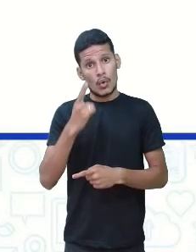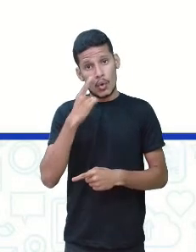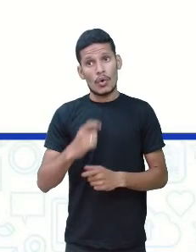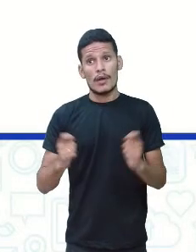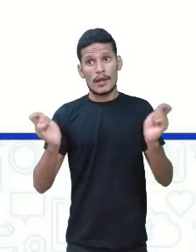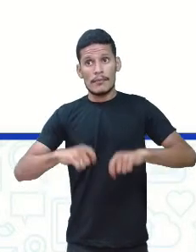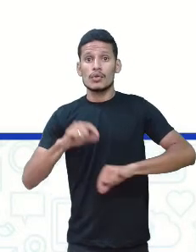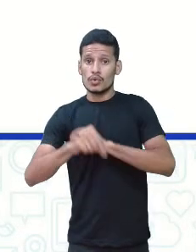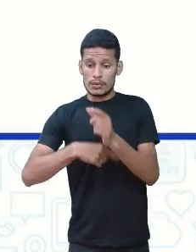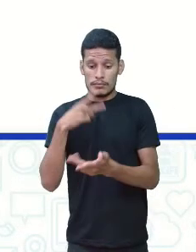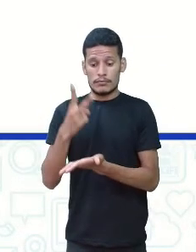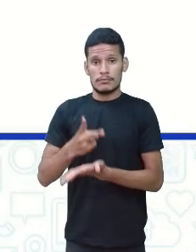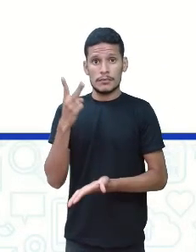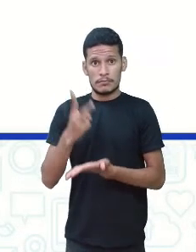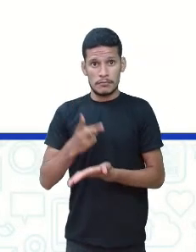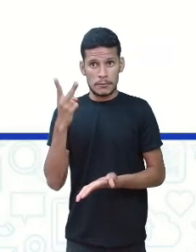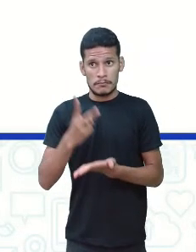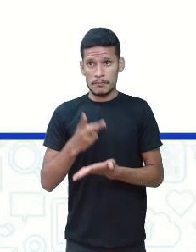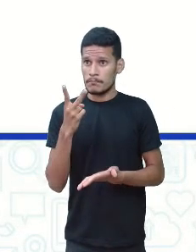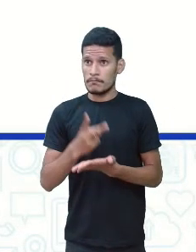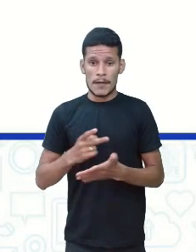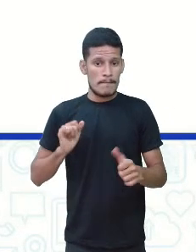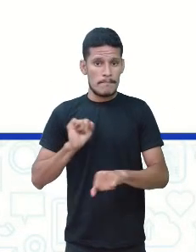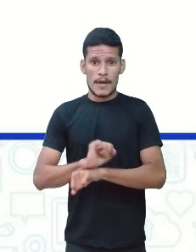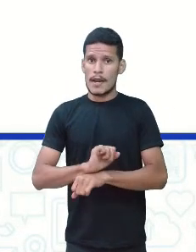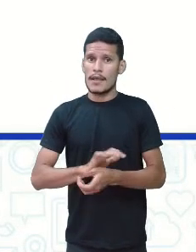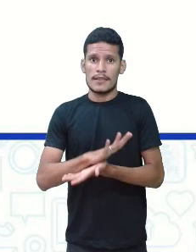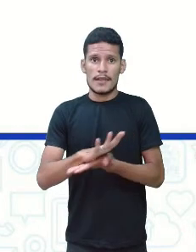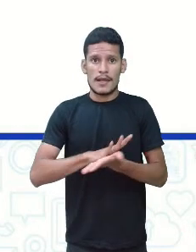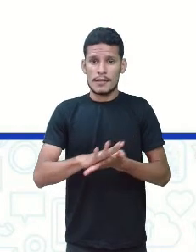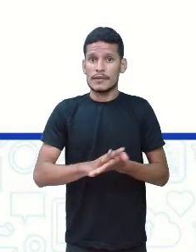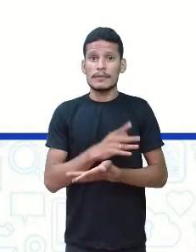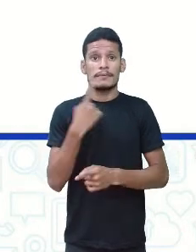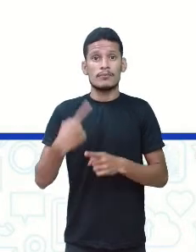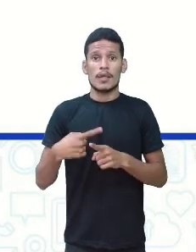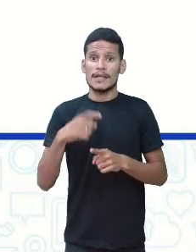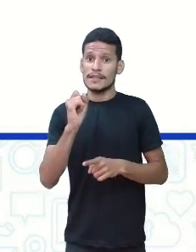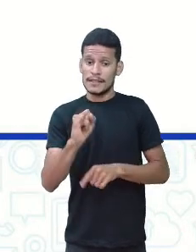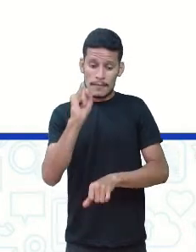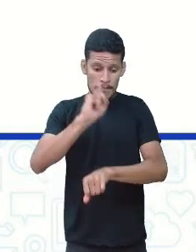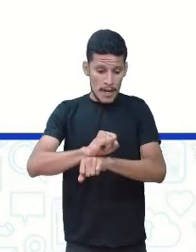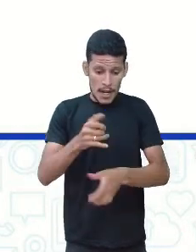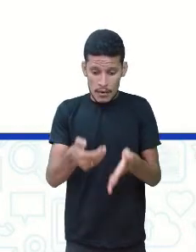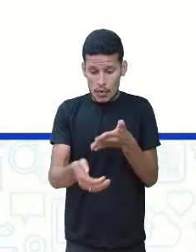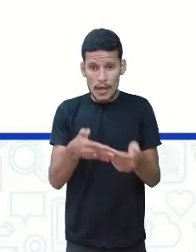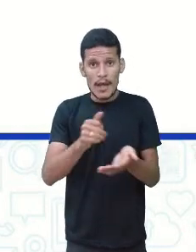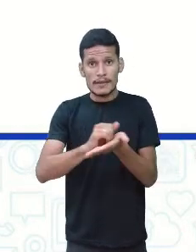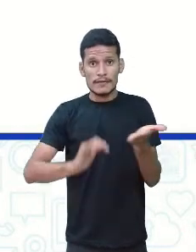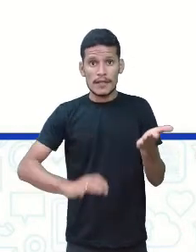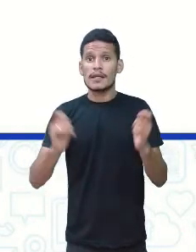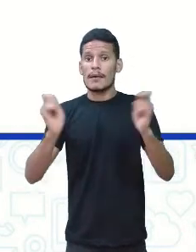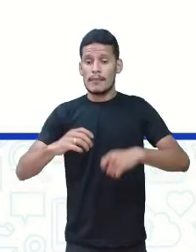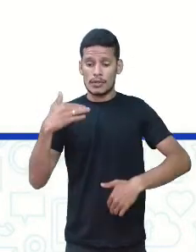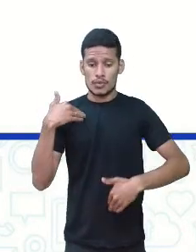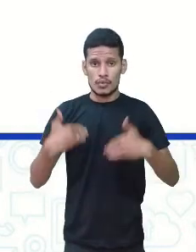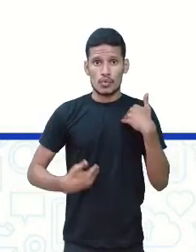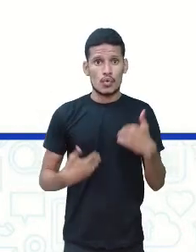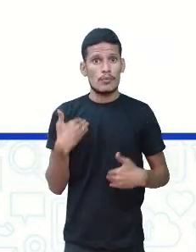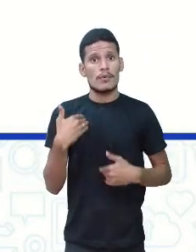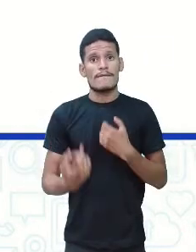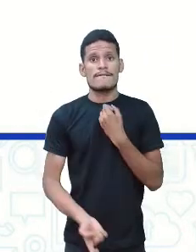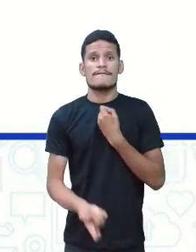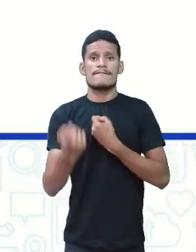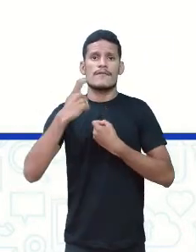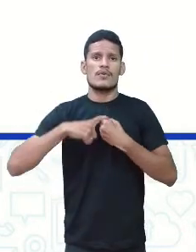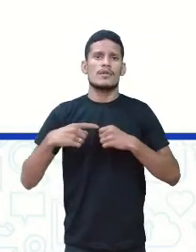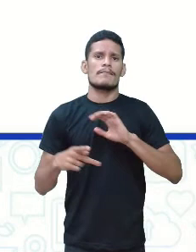realizado continuamente, sem interrupções, pois essa interrupção de qualquer tipo de atividade leva o organismo ao retorno